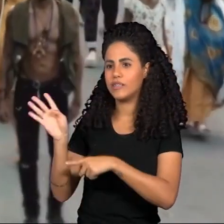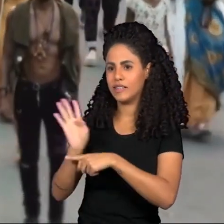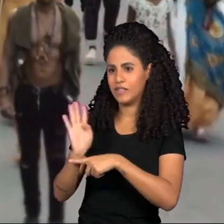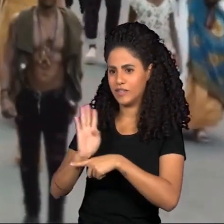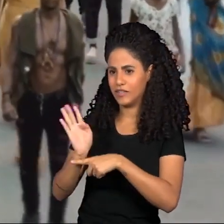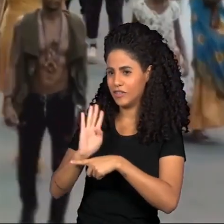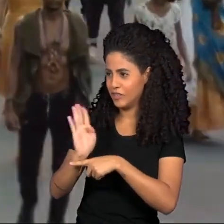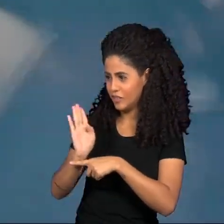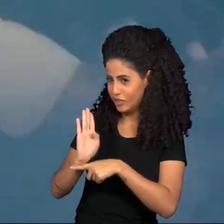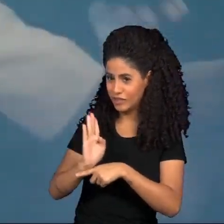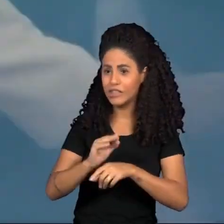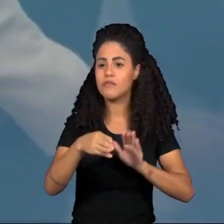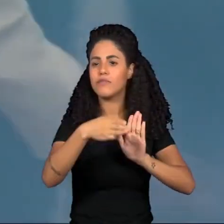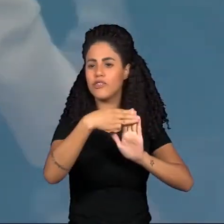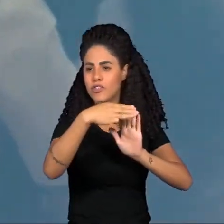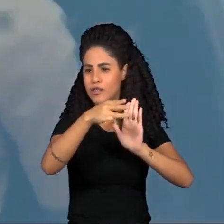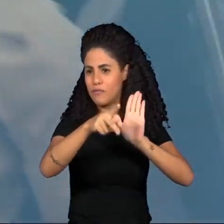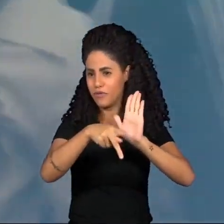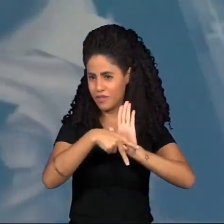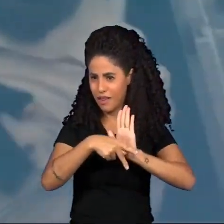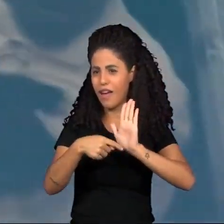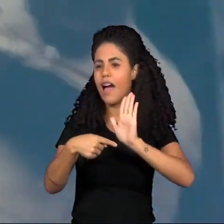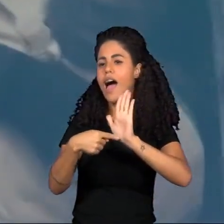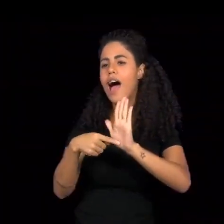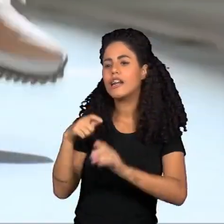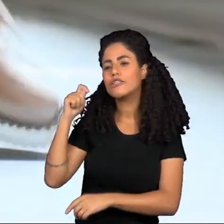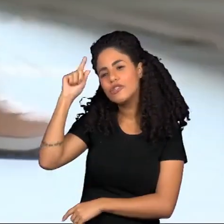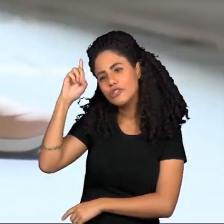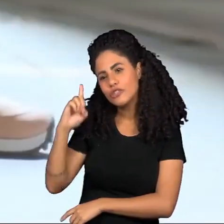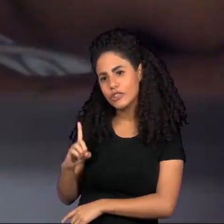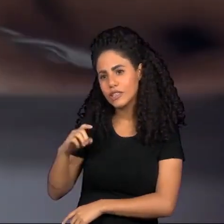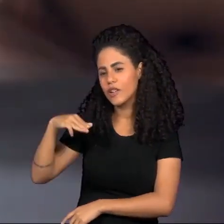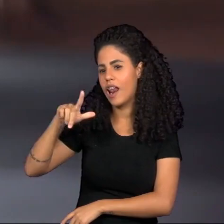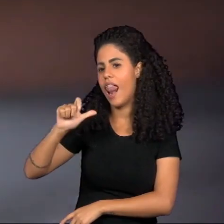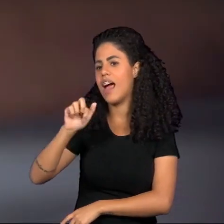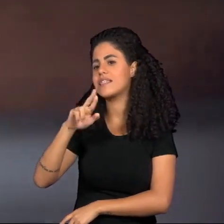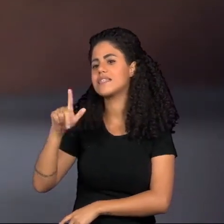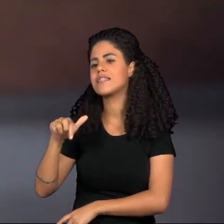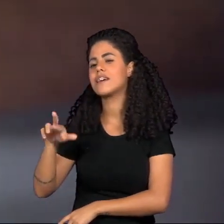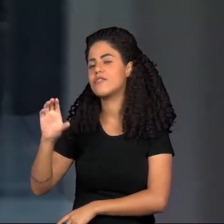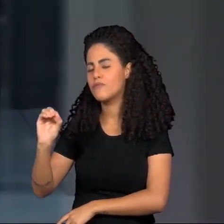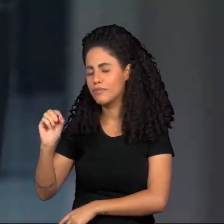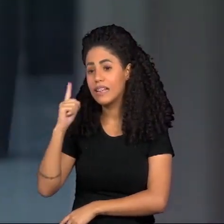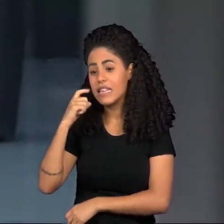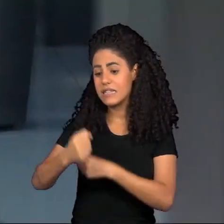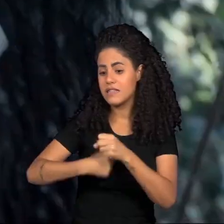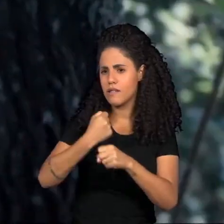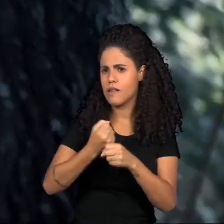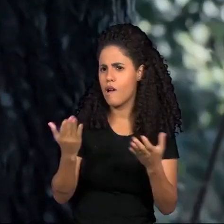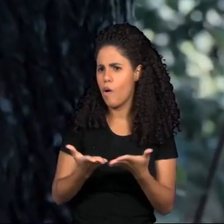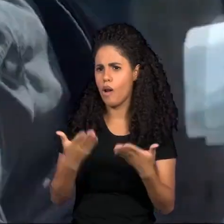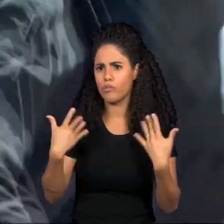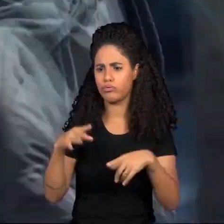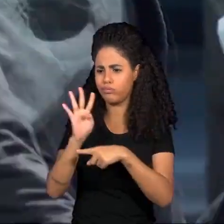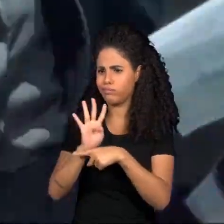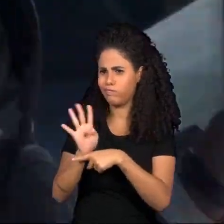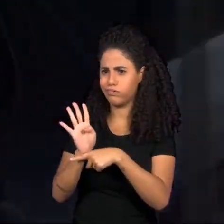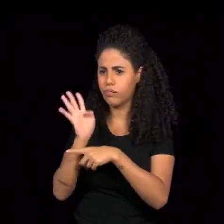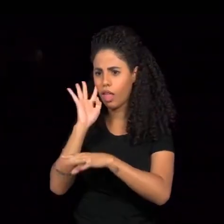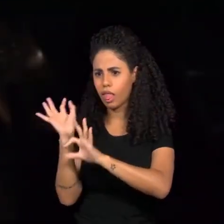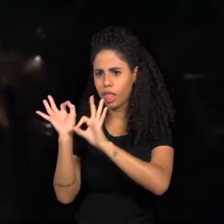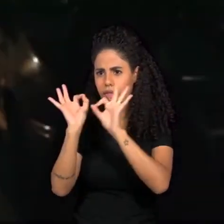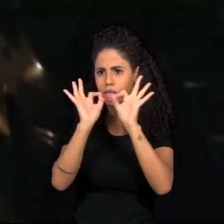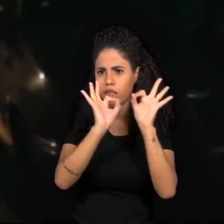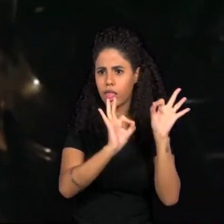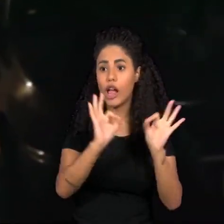Provisória, que o Lázaro Ramos dirigiu, estourou aí esse ano, foi o filme mais visto, né, com um